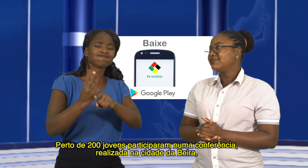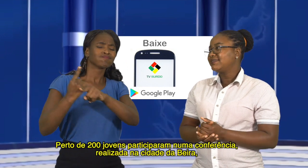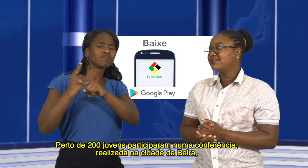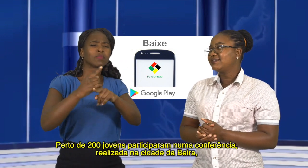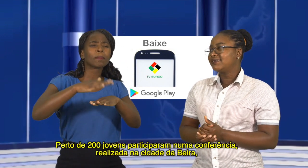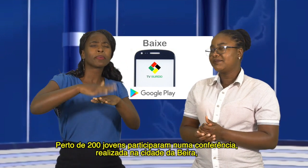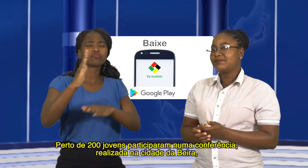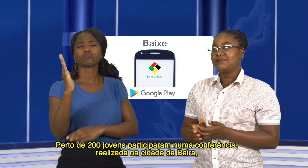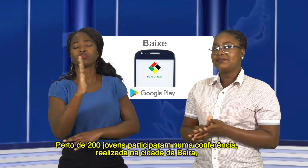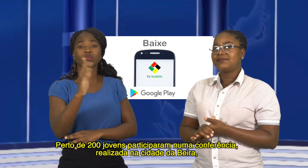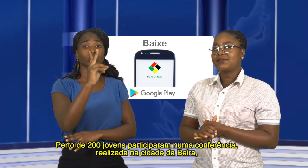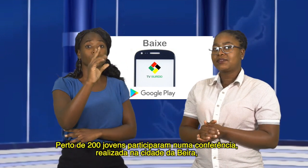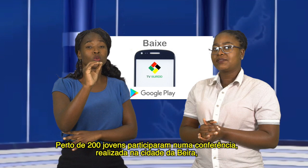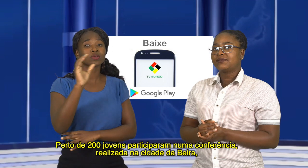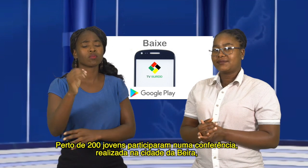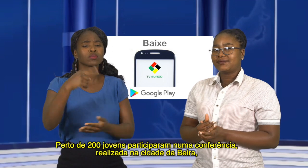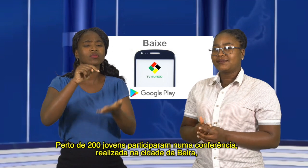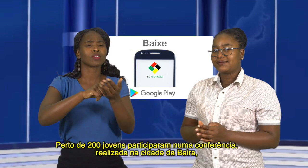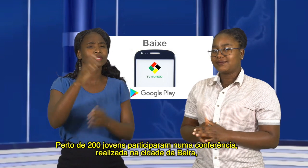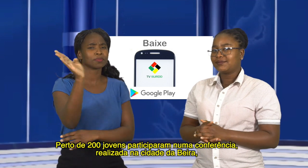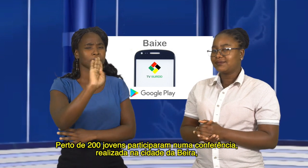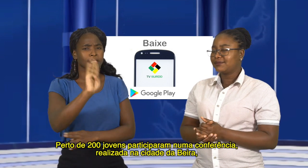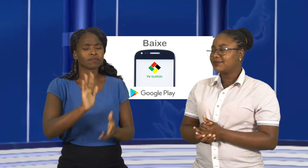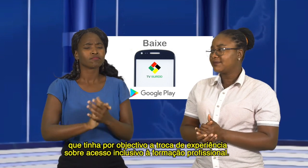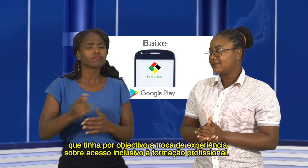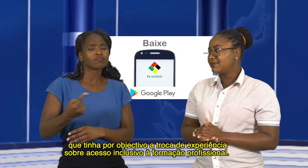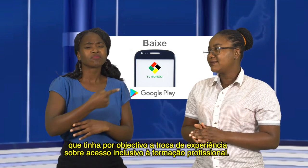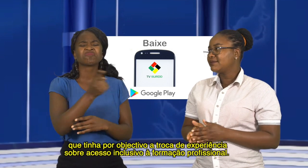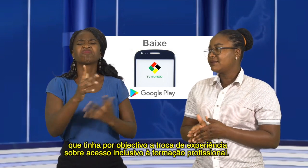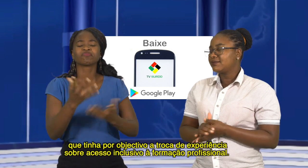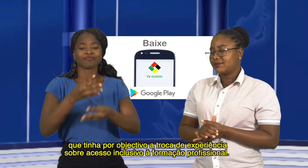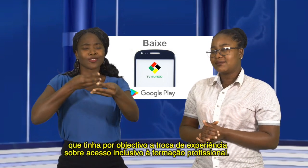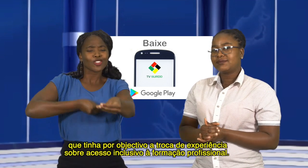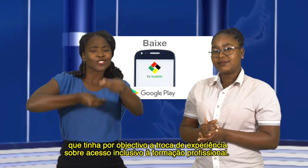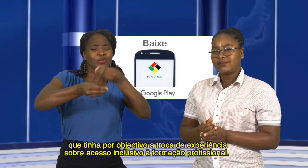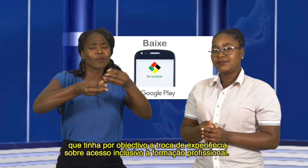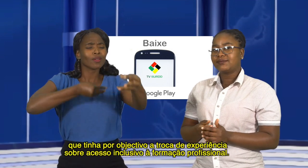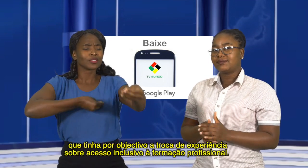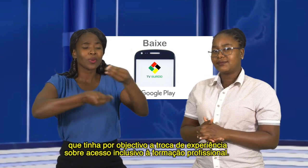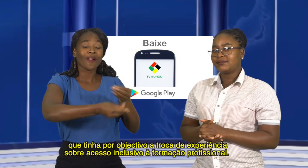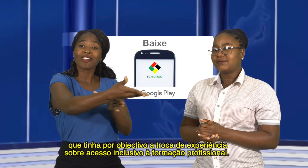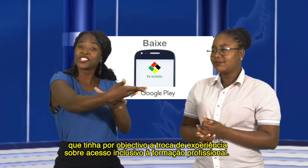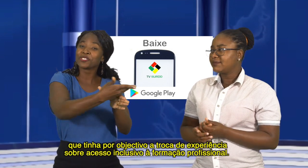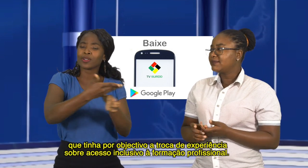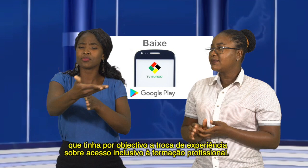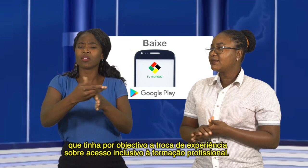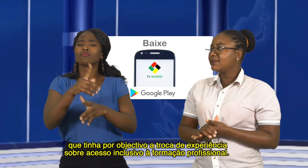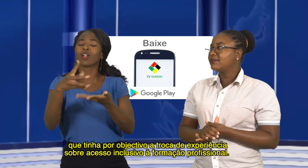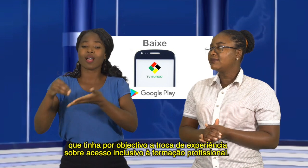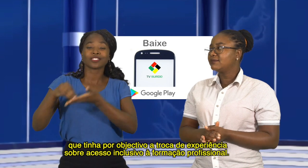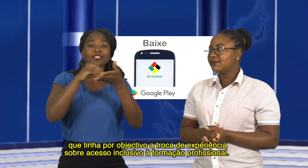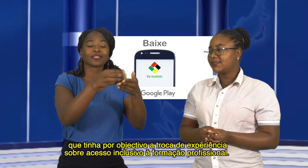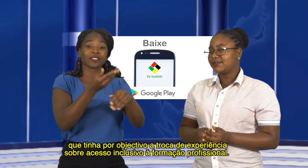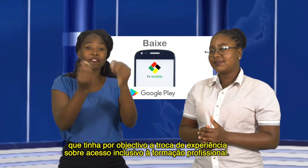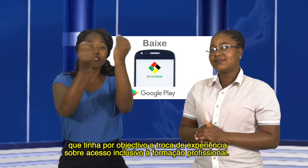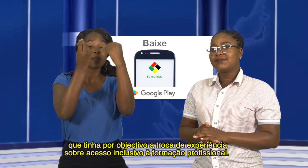jovens participaram numa conferência realizada na cidade da Beira, que tinha por objetivo a troca de experiência sobre acesso